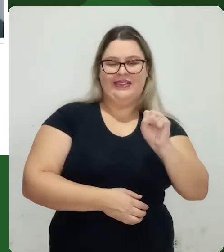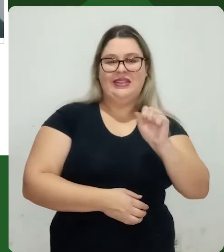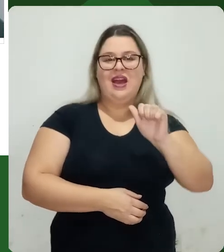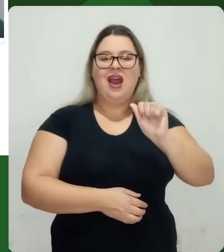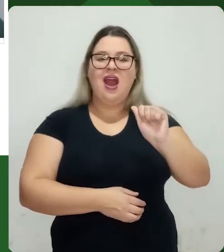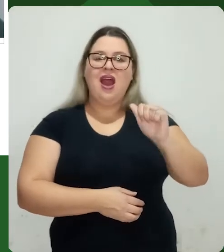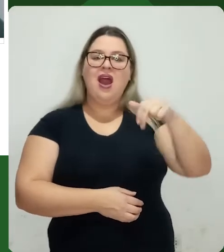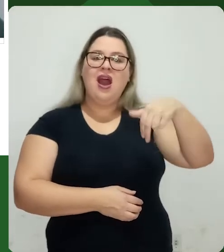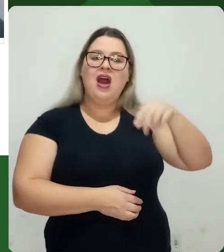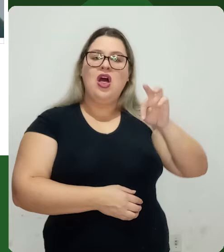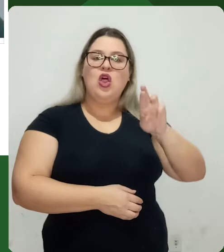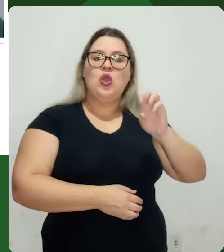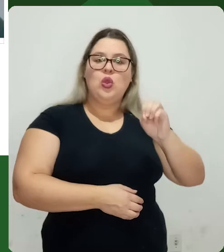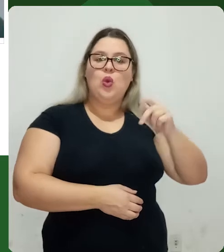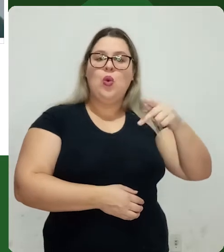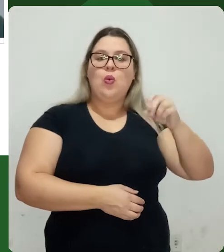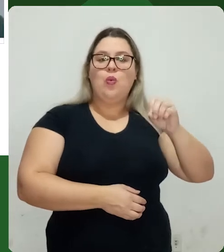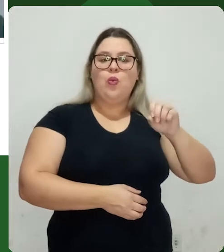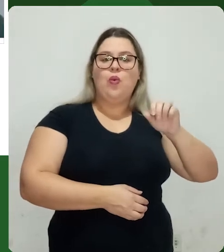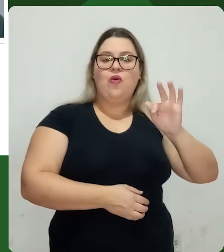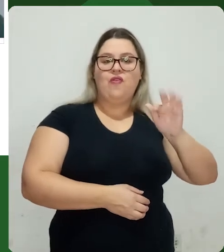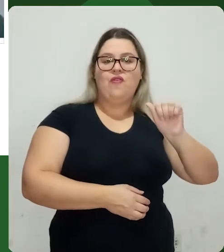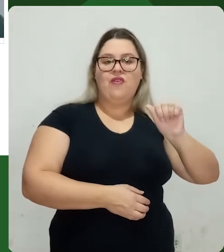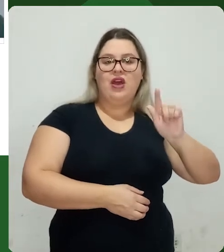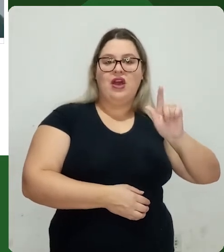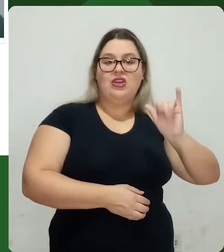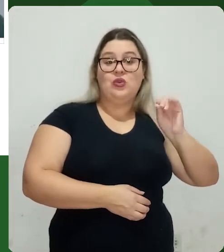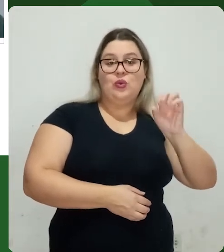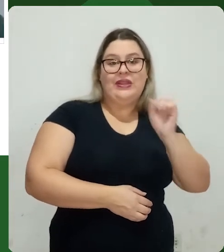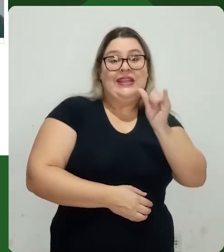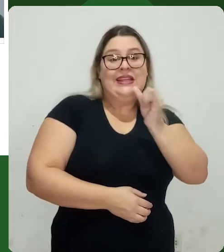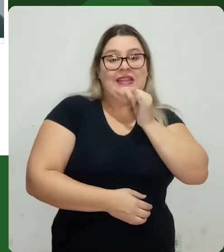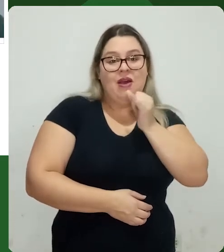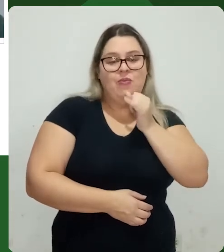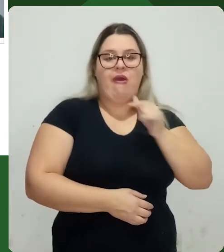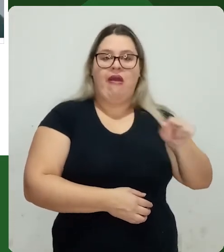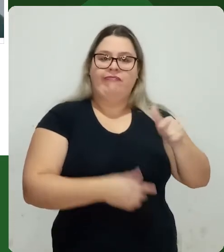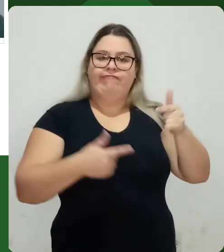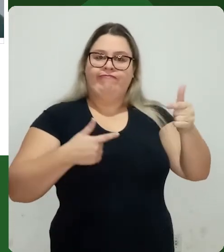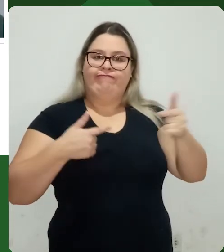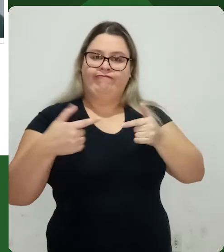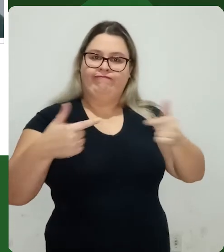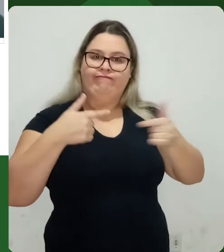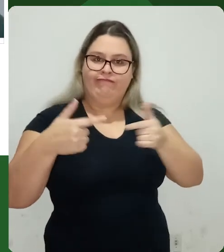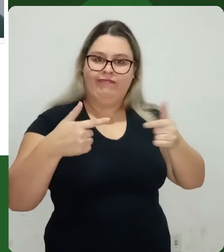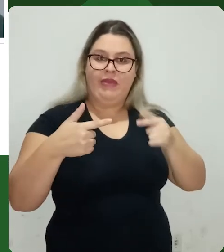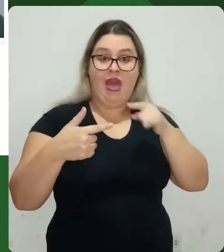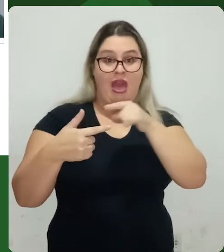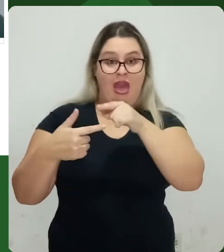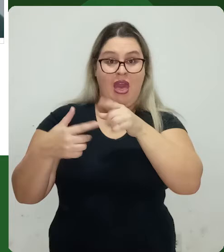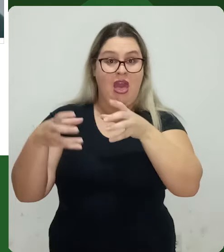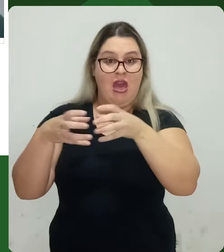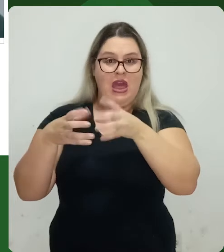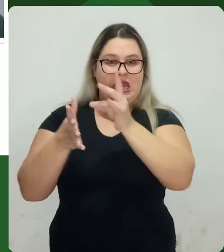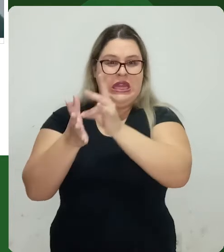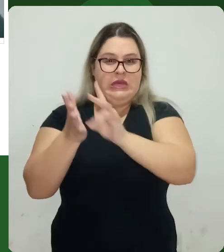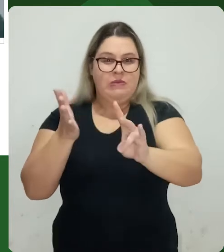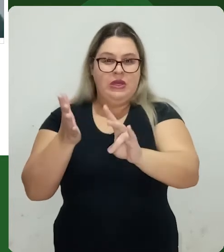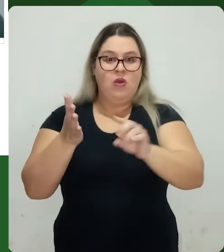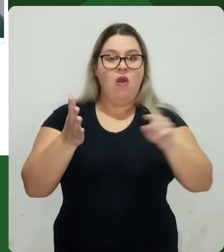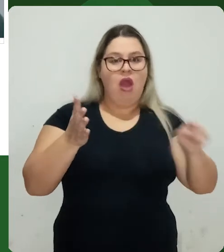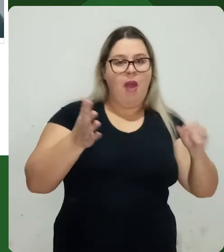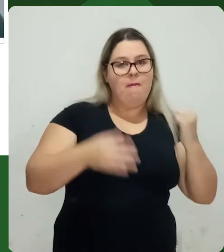rituais antropofágicos, em que eles, em situações de guerra, eles poderiam, por exemplo, fazer